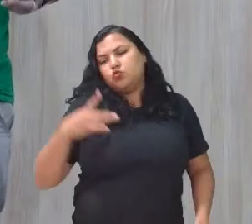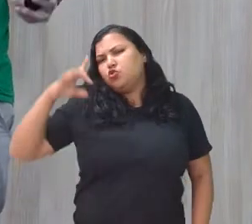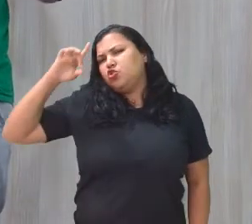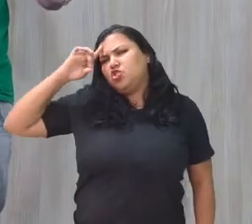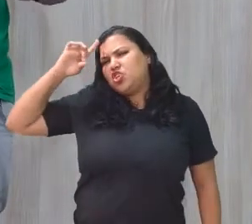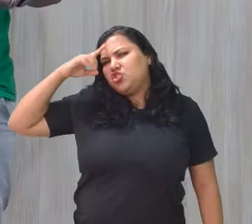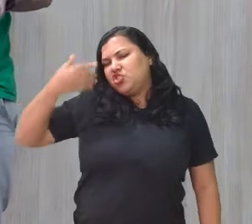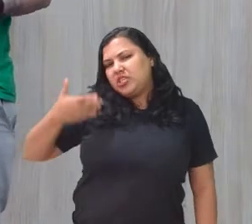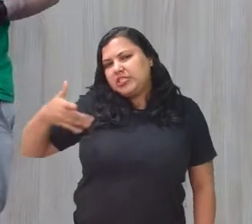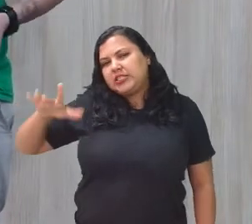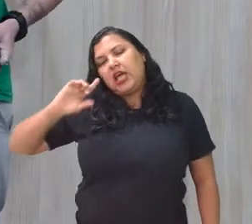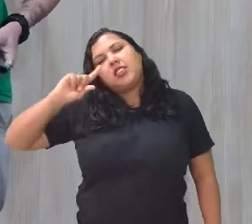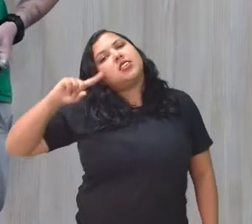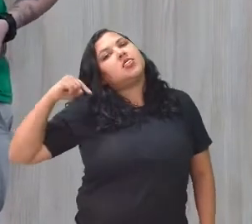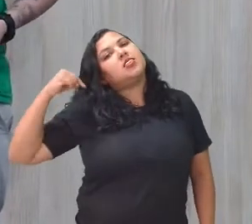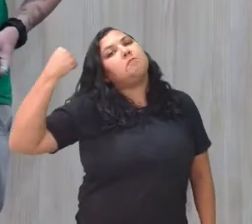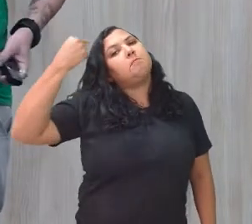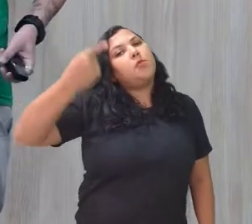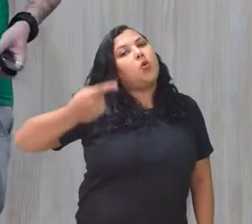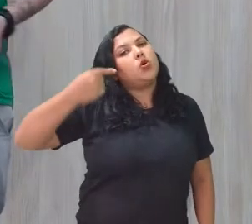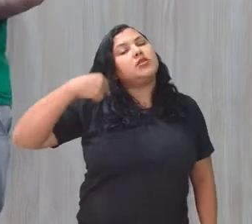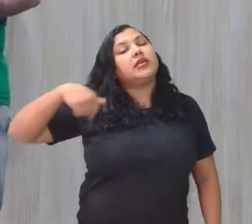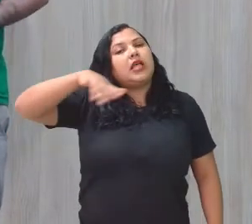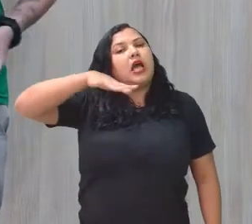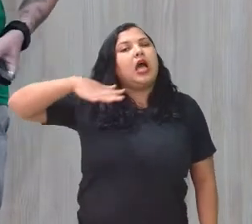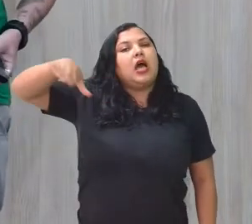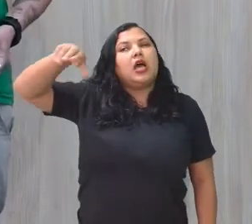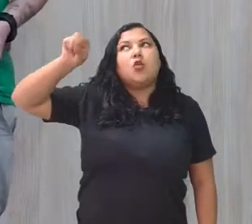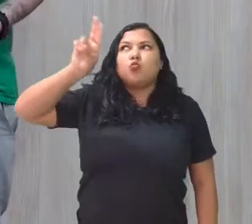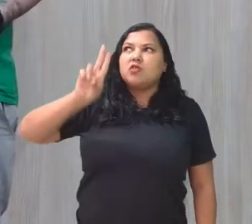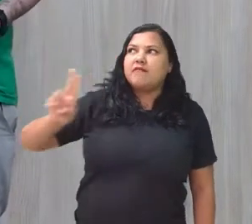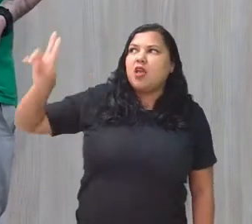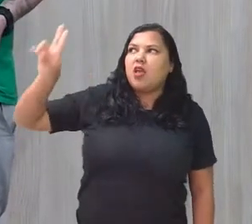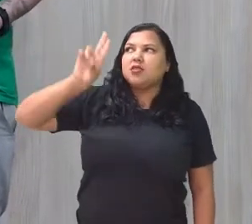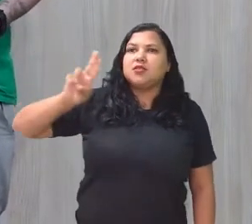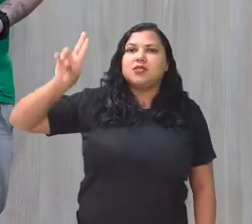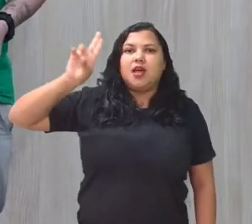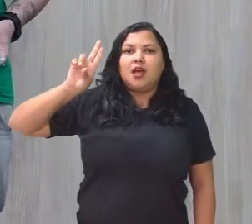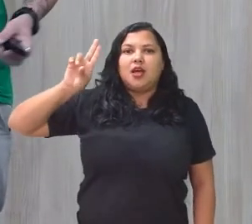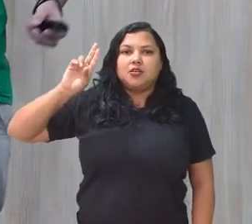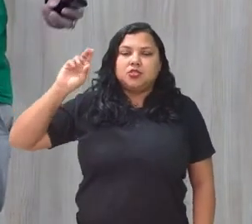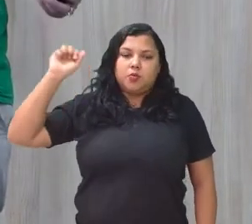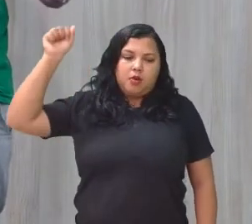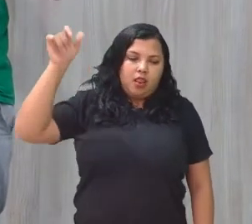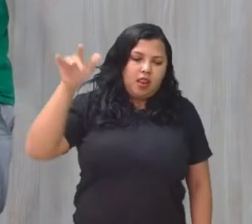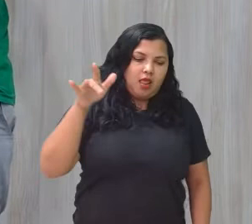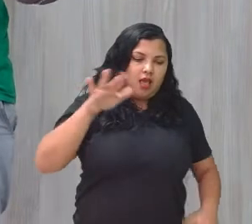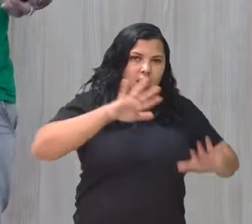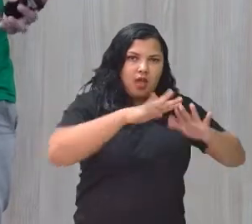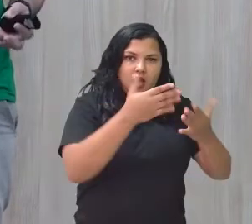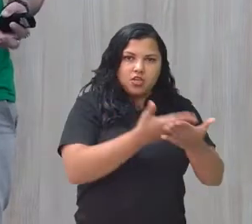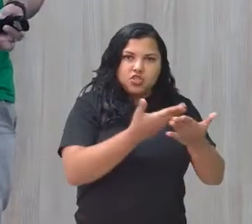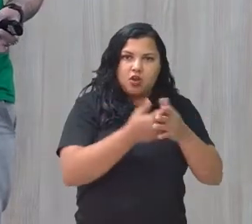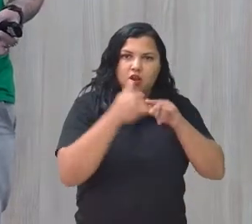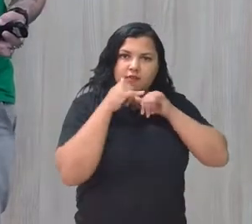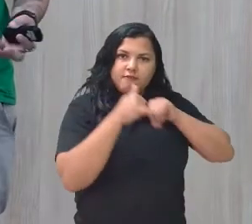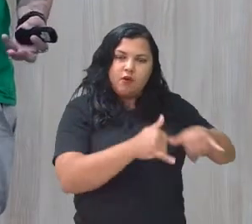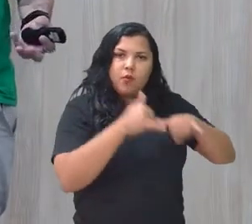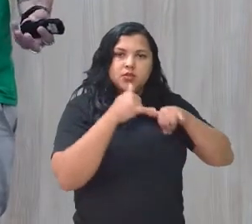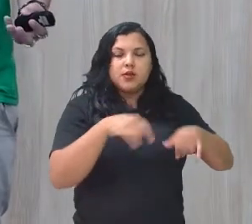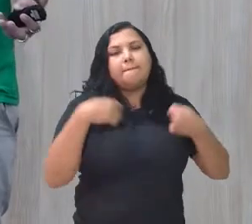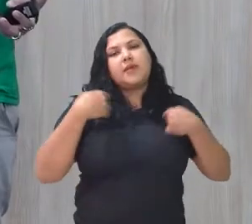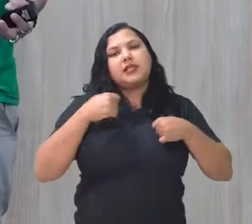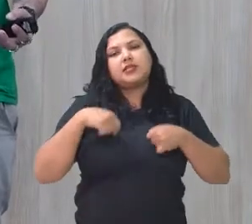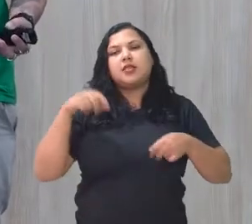cotidiano, sim, depois é que ela vai para a universidade, e quando ela chegar na escola, é importante a gente ter todas essas três visões,